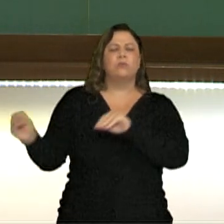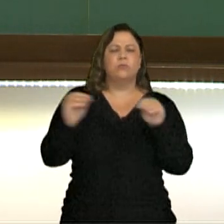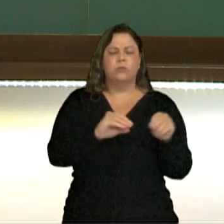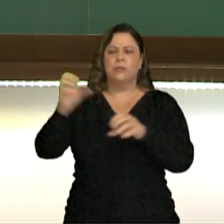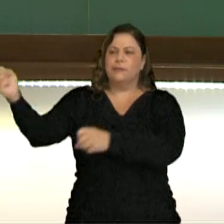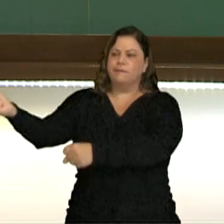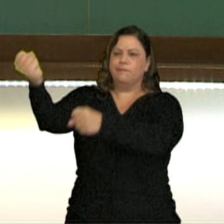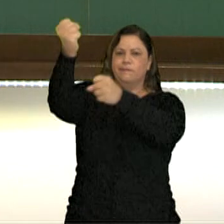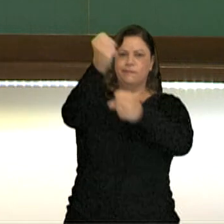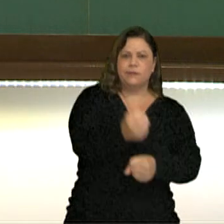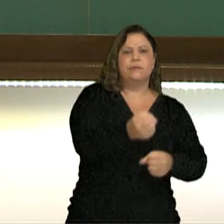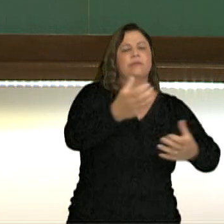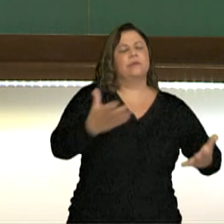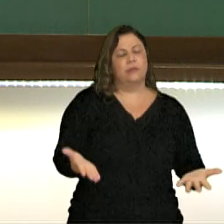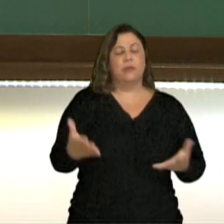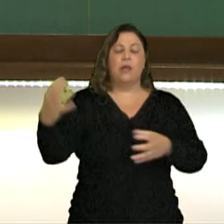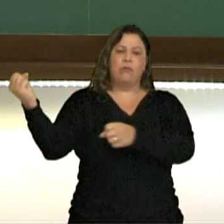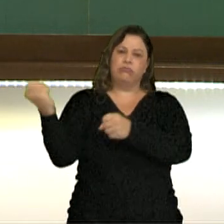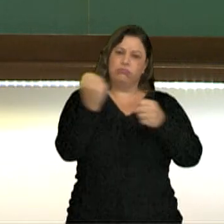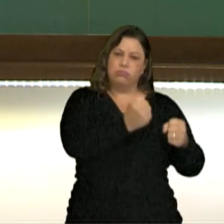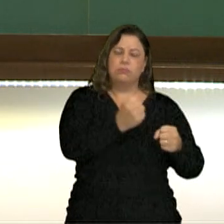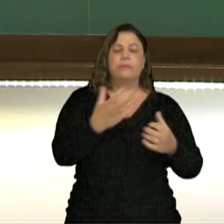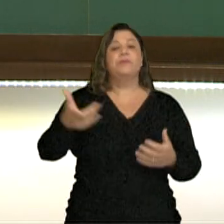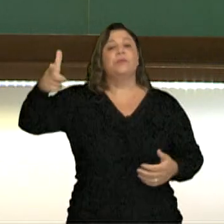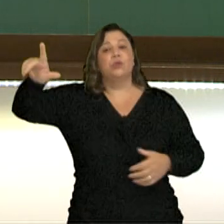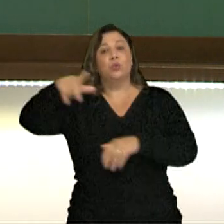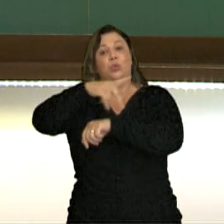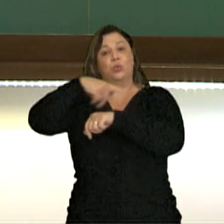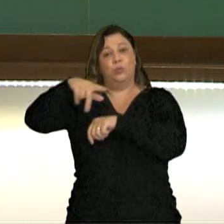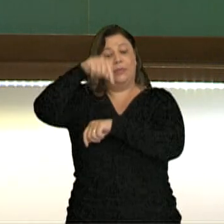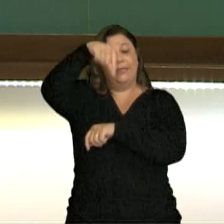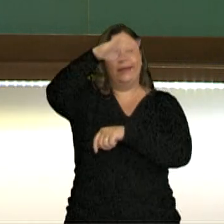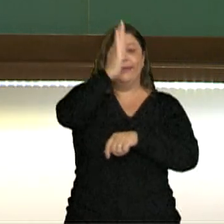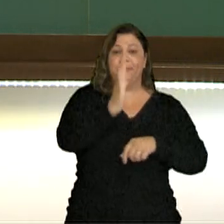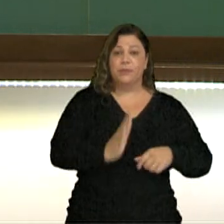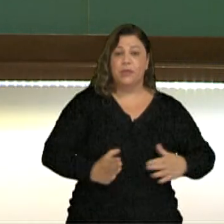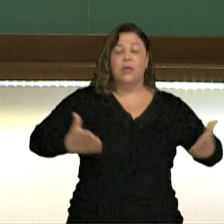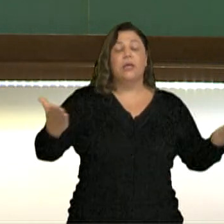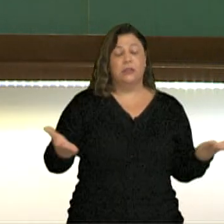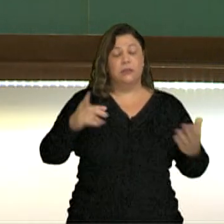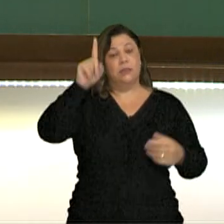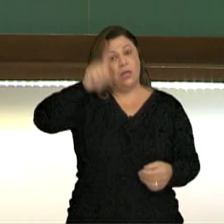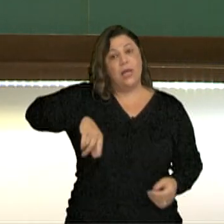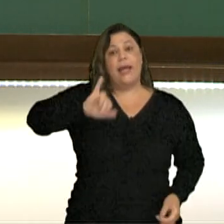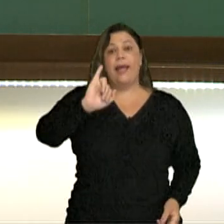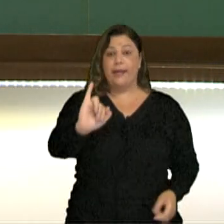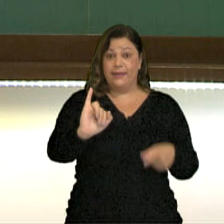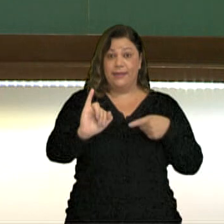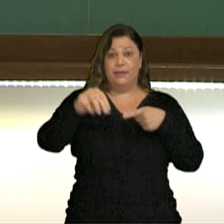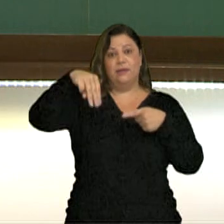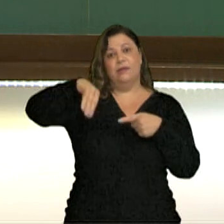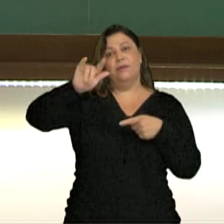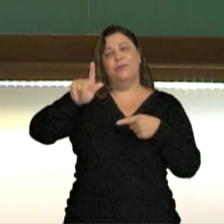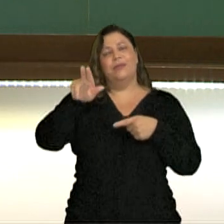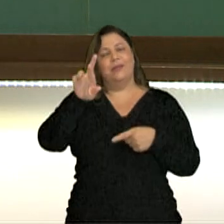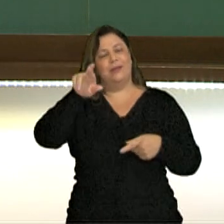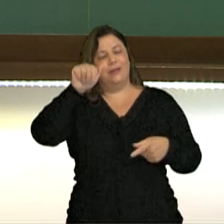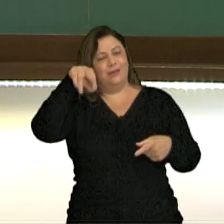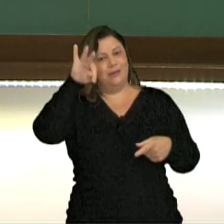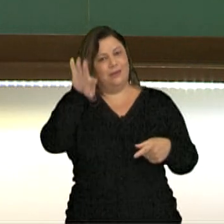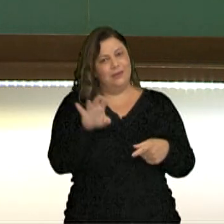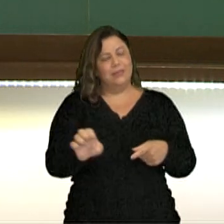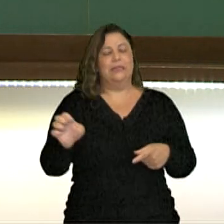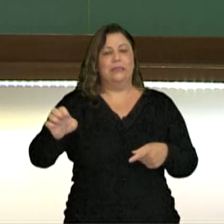forçada. Então, eles vieram de outro país. Então, aqui para o Brasil, eles eram imigrantes, porque estavam entrando num